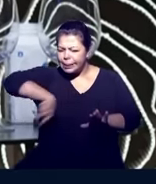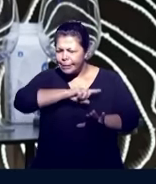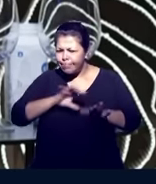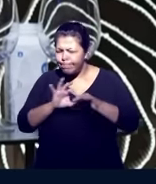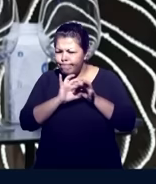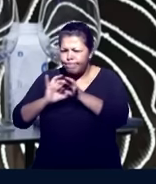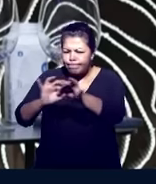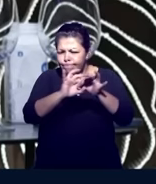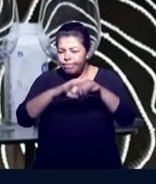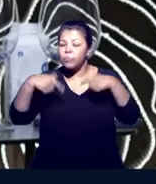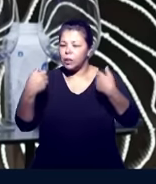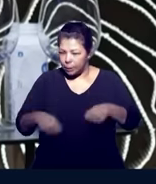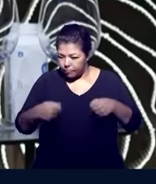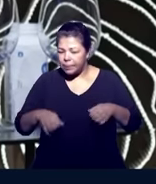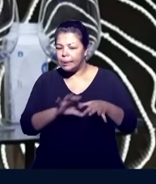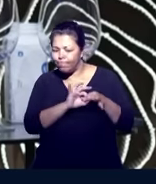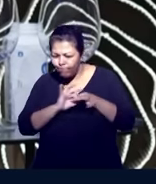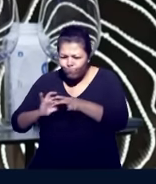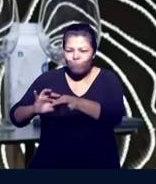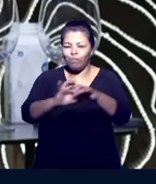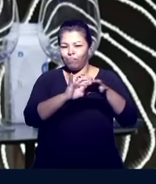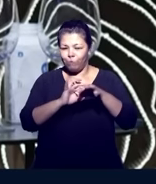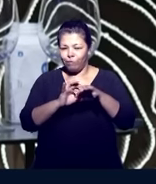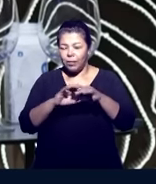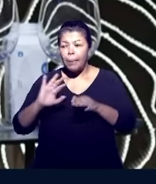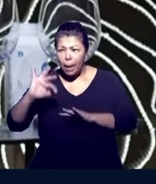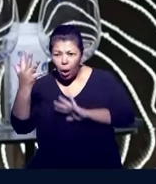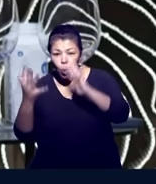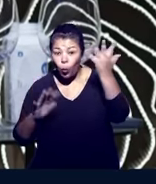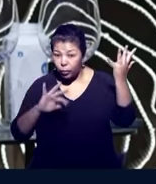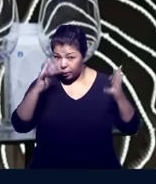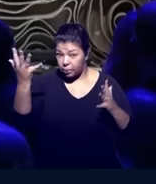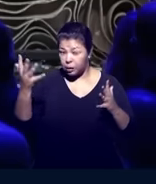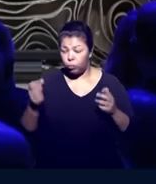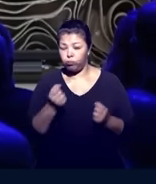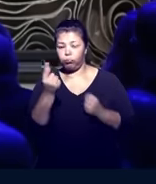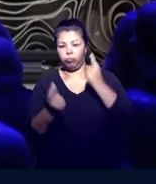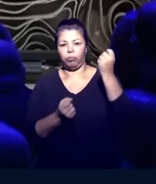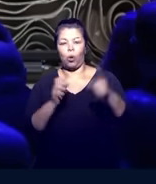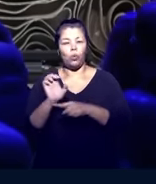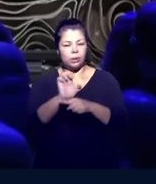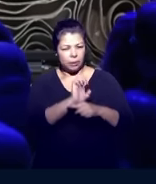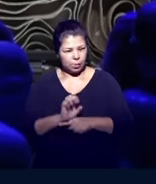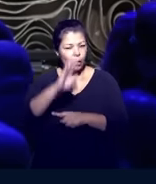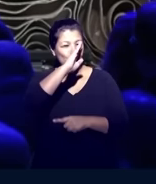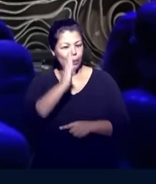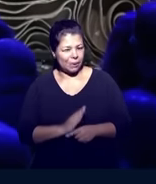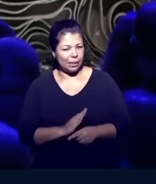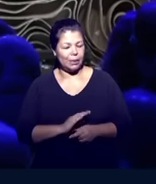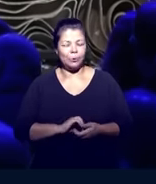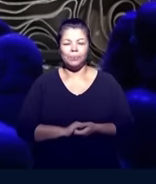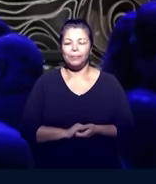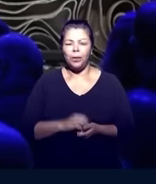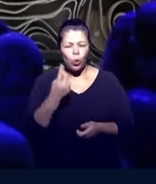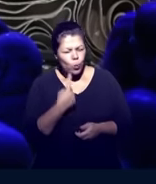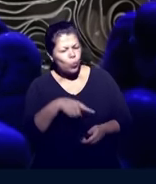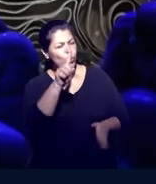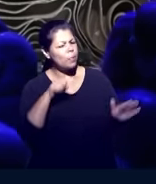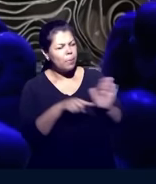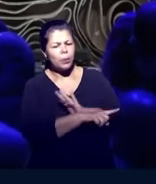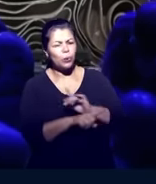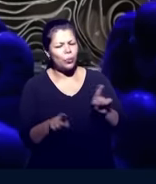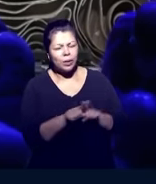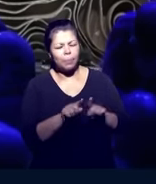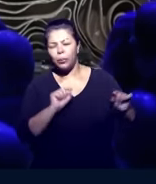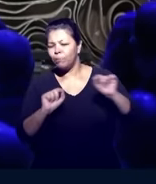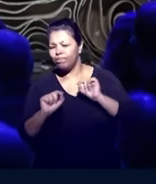com mais energia aconteceu em poucos estados brasileiros uma última pergunta é uma um debate Ministro que sempre